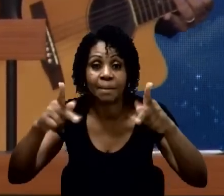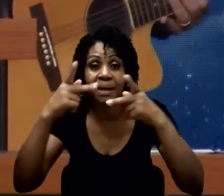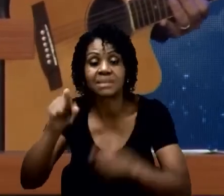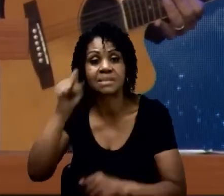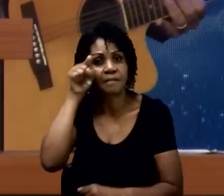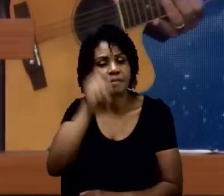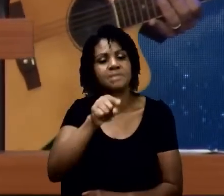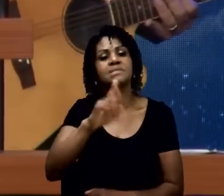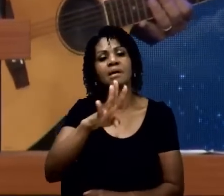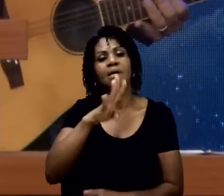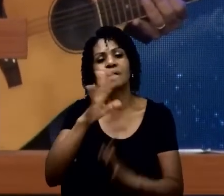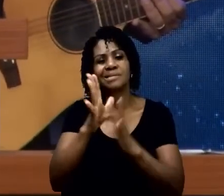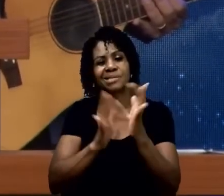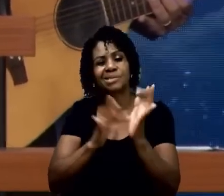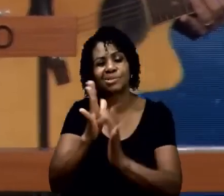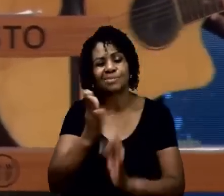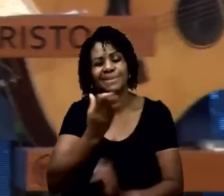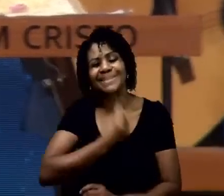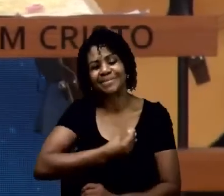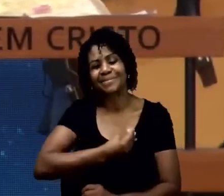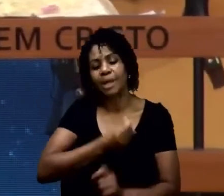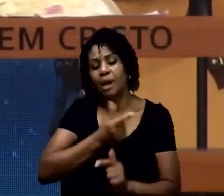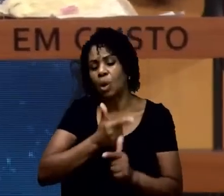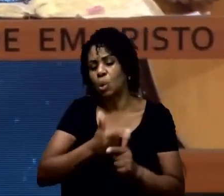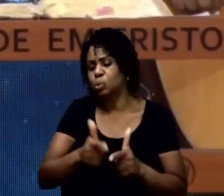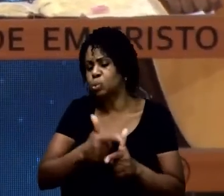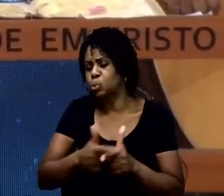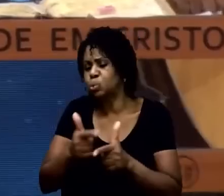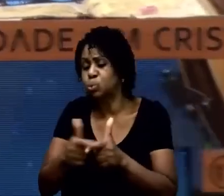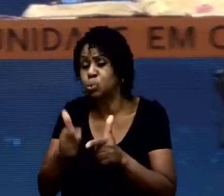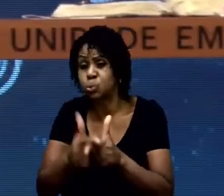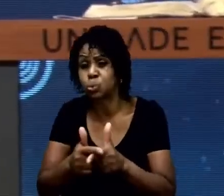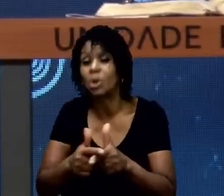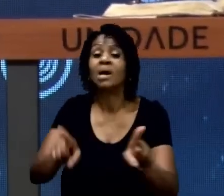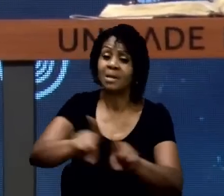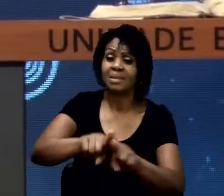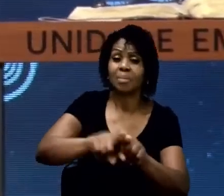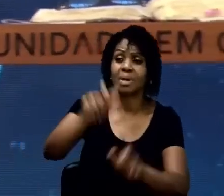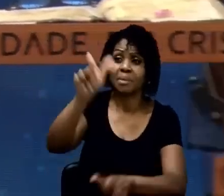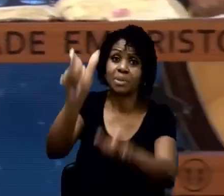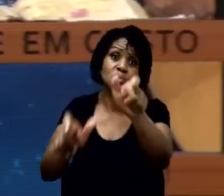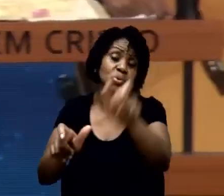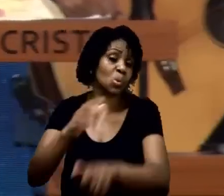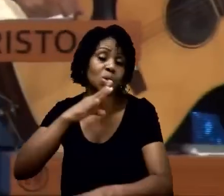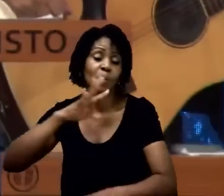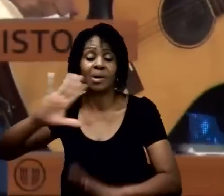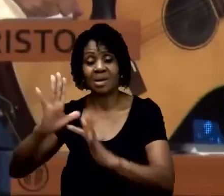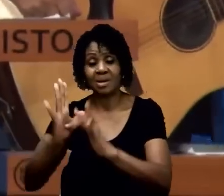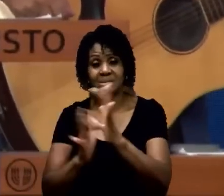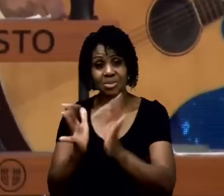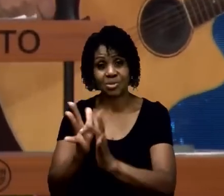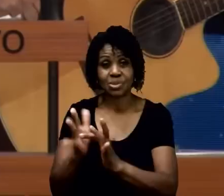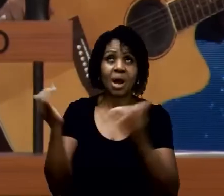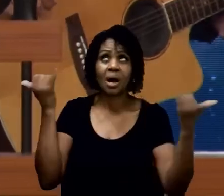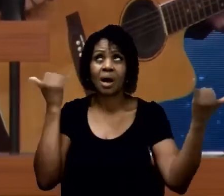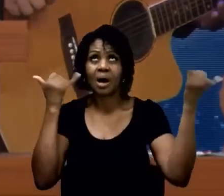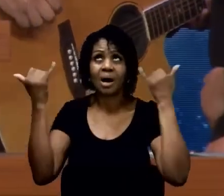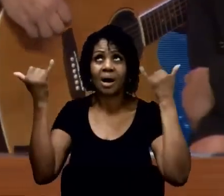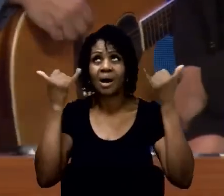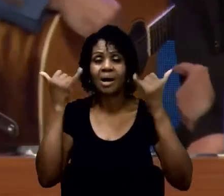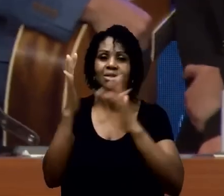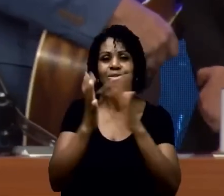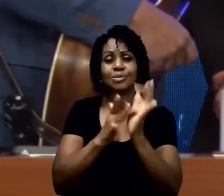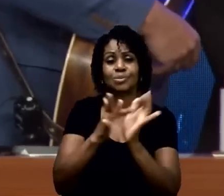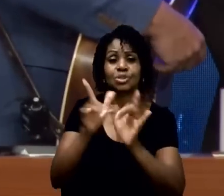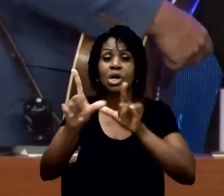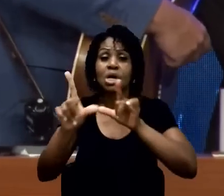Jesus. Mas tem vivido intensos problemas. E é para você que não conhece Jesus ainda. Ouviu falar Jesus. Hoje é